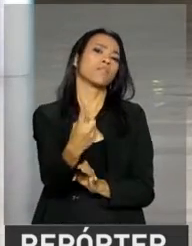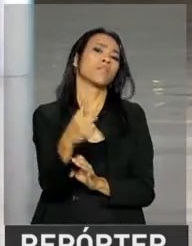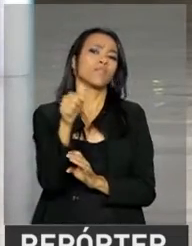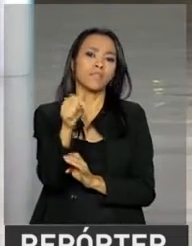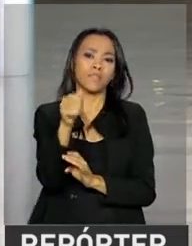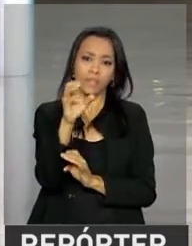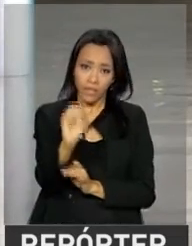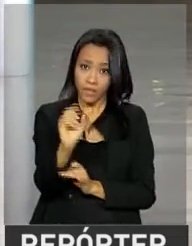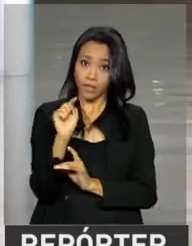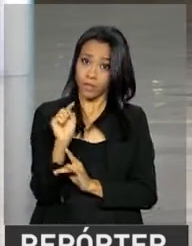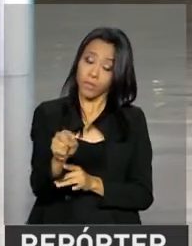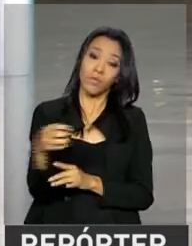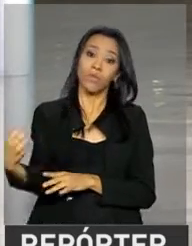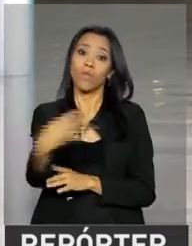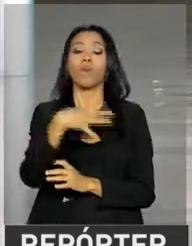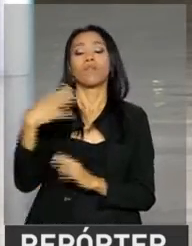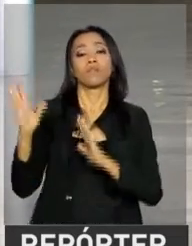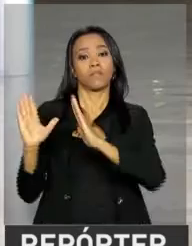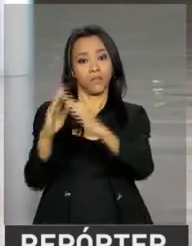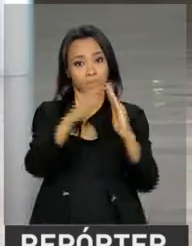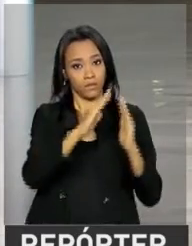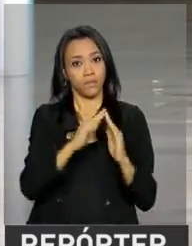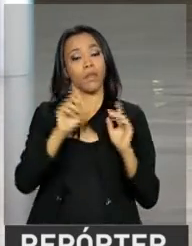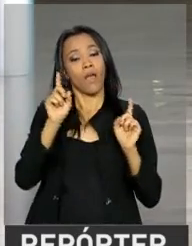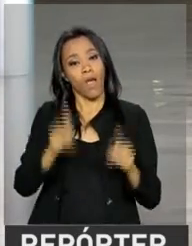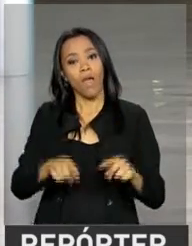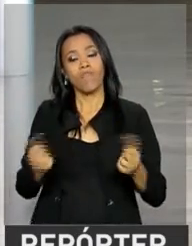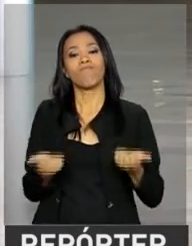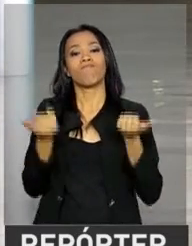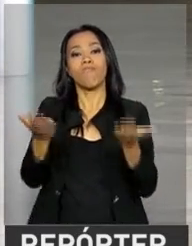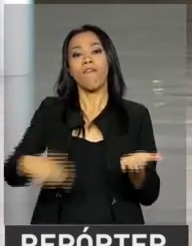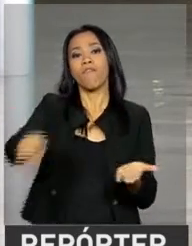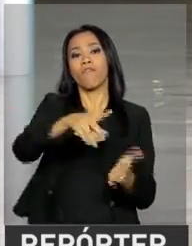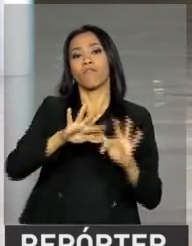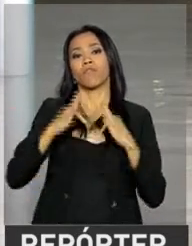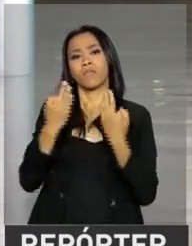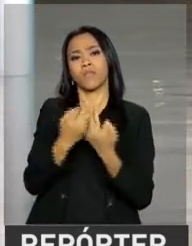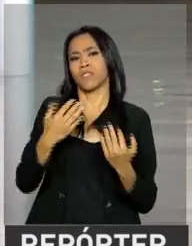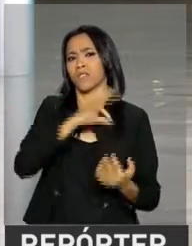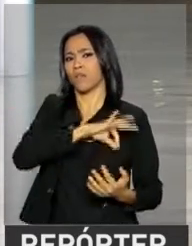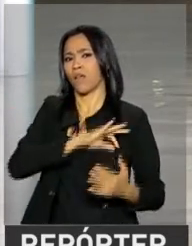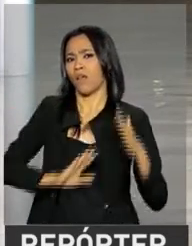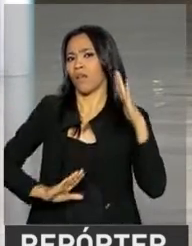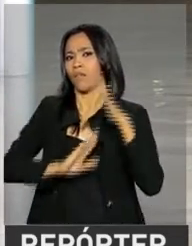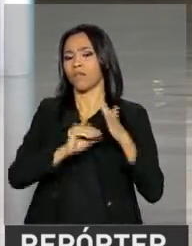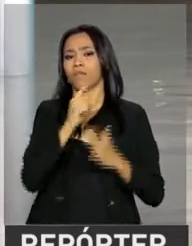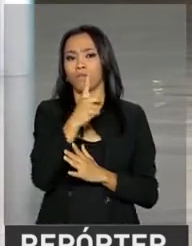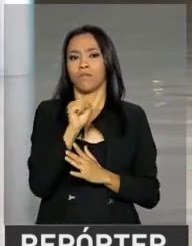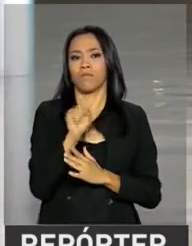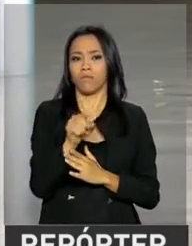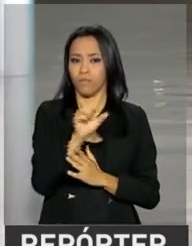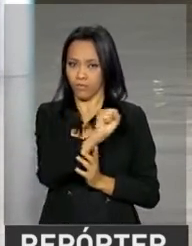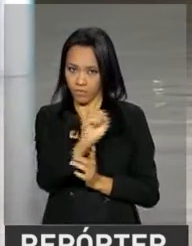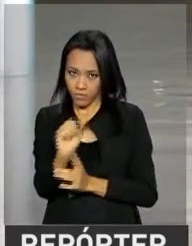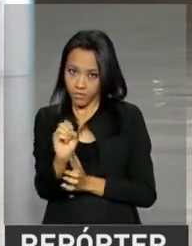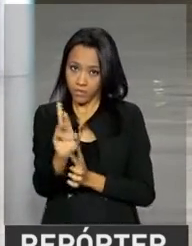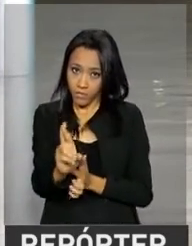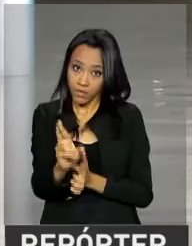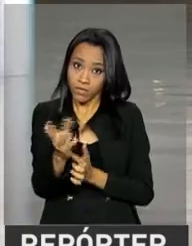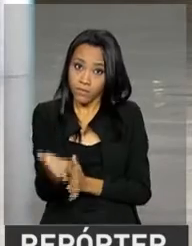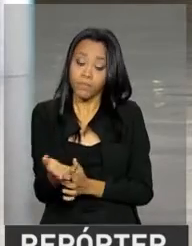mil novas unidades habitacionais para atender famílias com renda até mil e oitocentos reais o